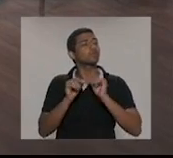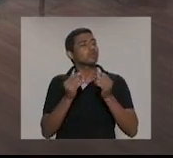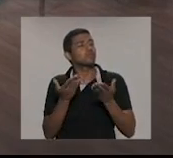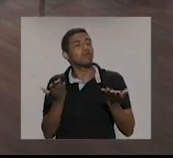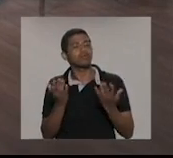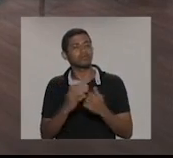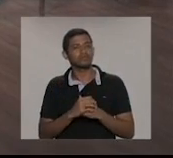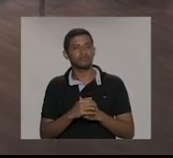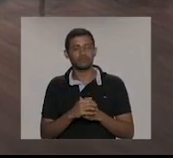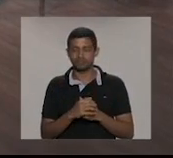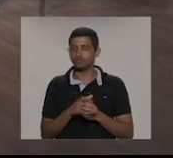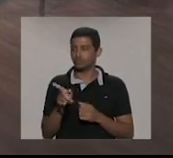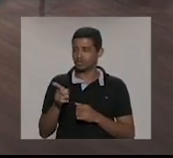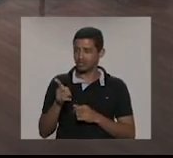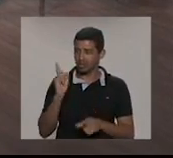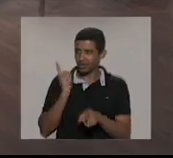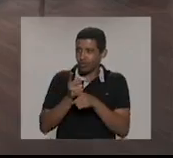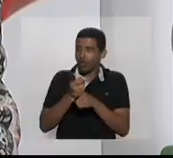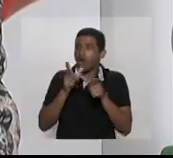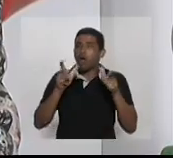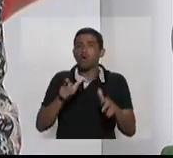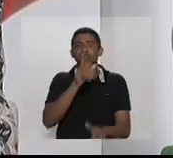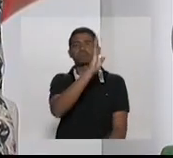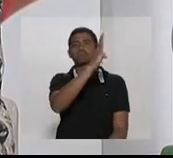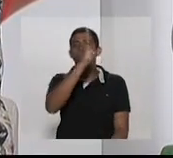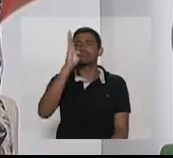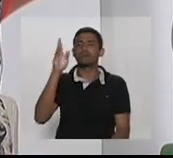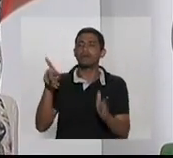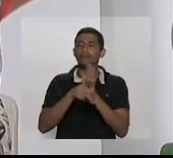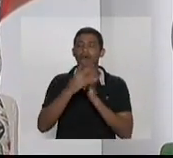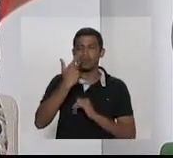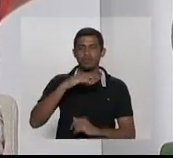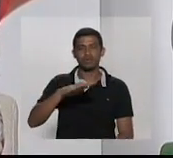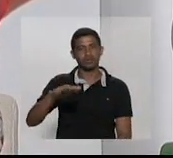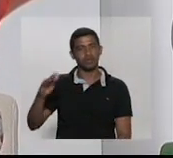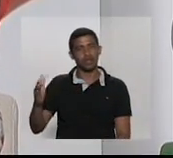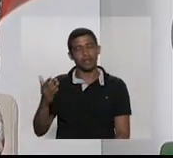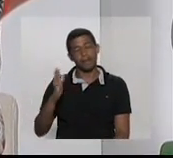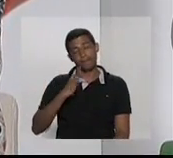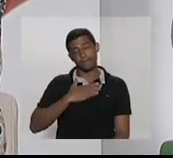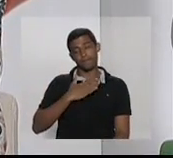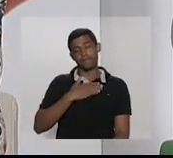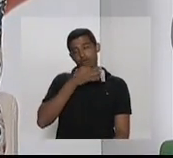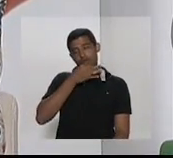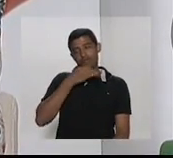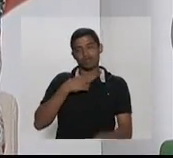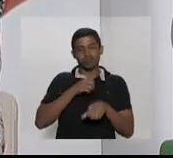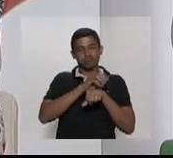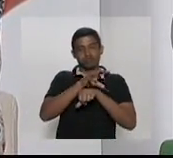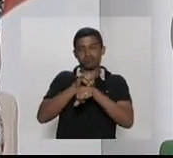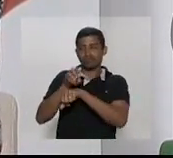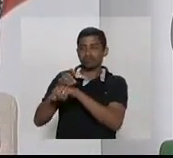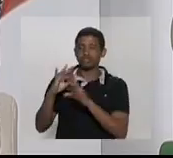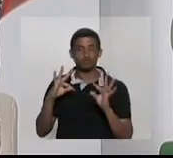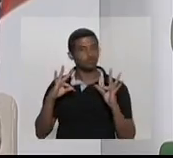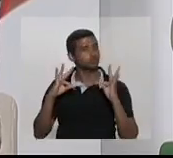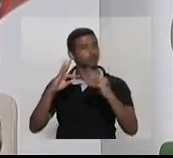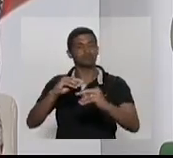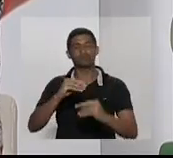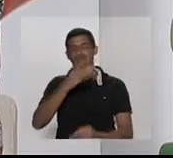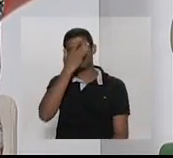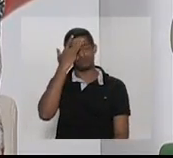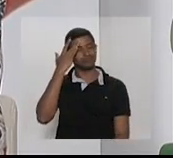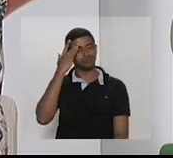etária que você diria assim? Você vai encontrar esse livro na seção infanto-juvenil, mas é um livro que eu indico para todos. É um livro